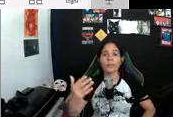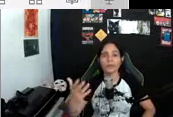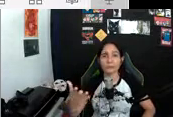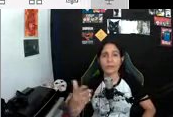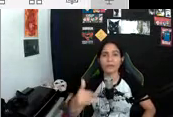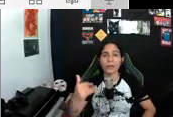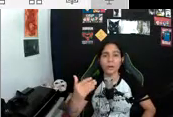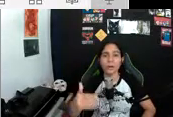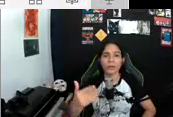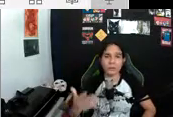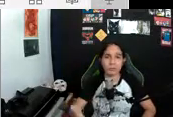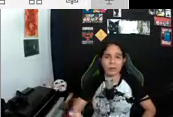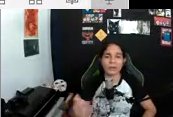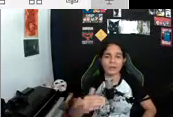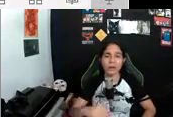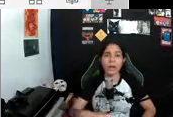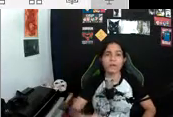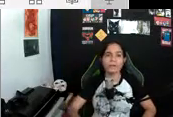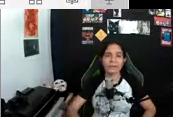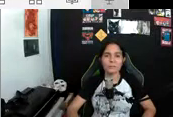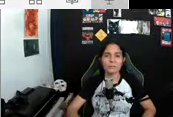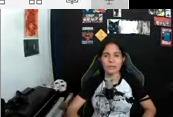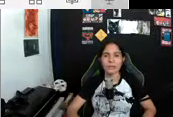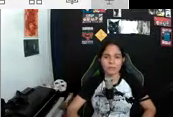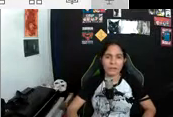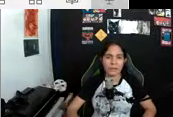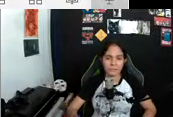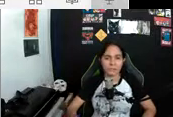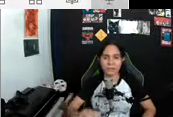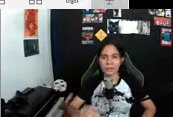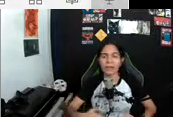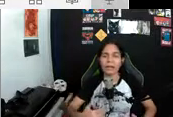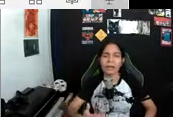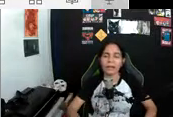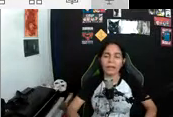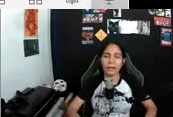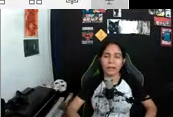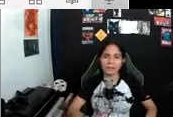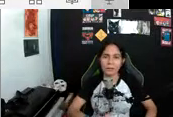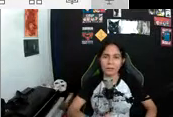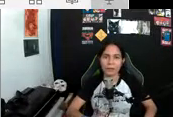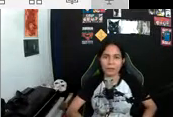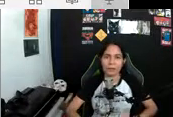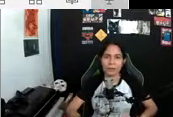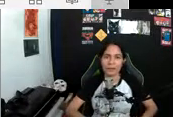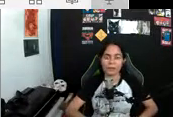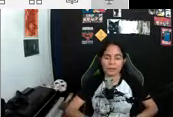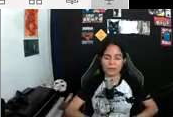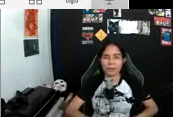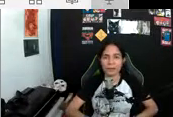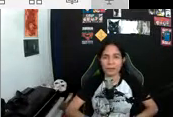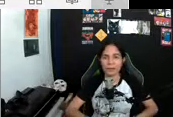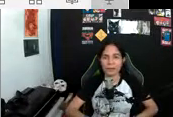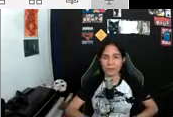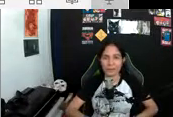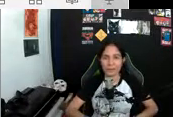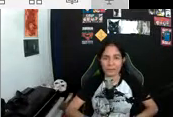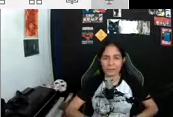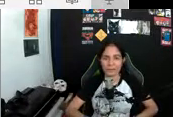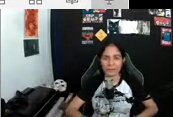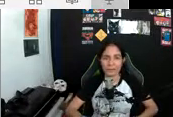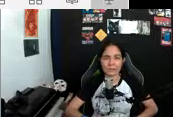estão principalmente, né, colocando em prática os aspectos éticos da relação ali entre as